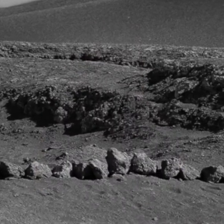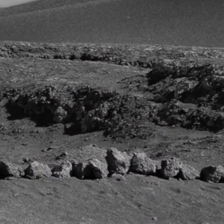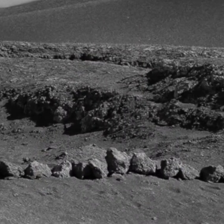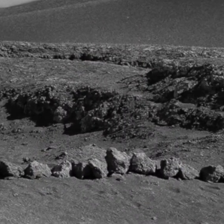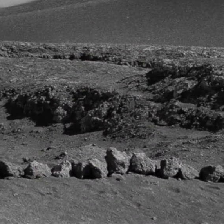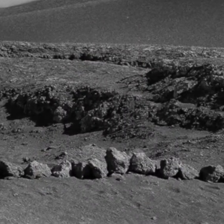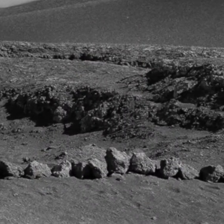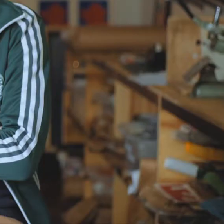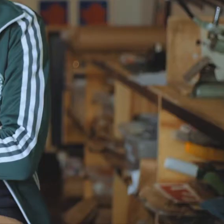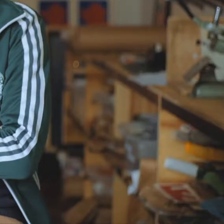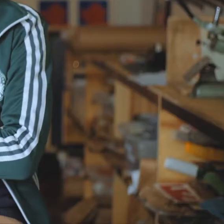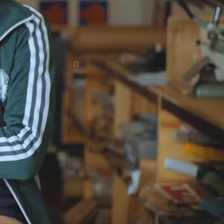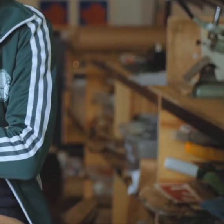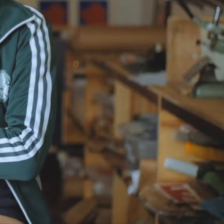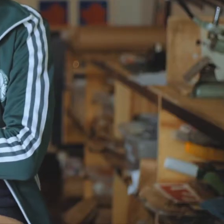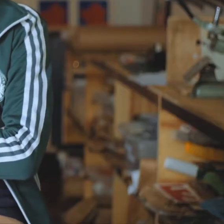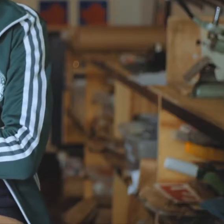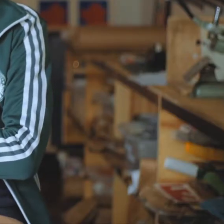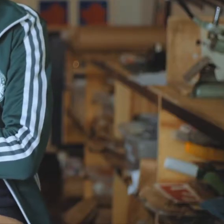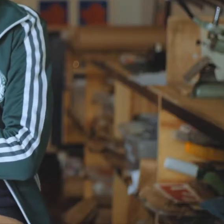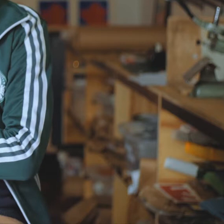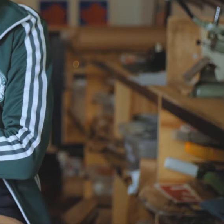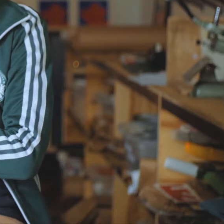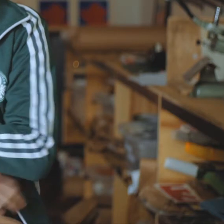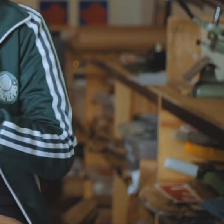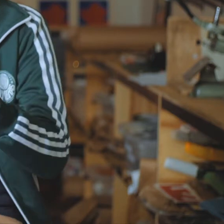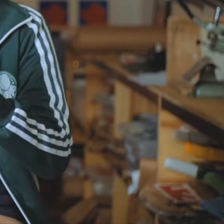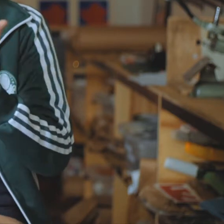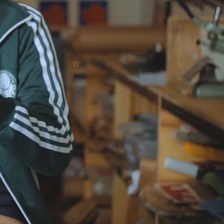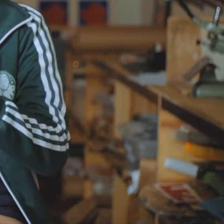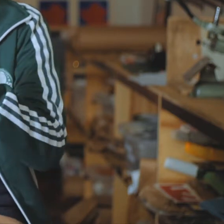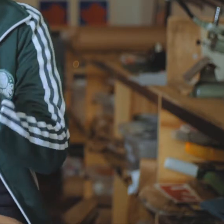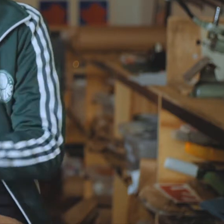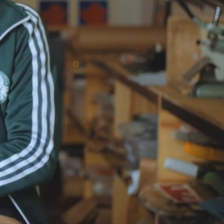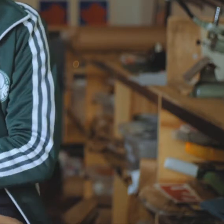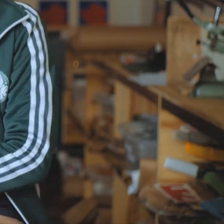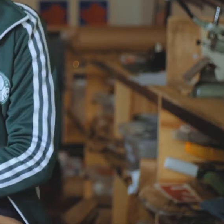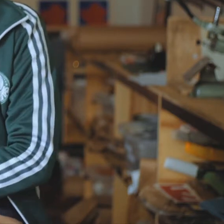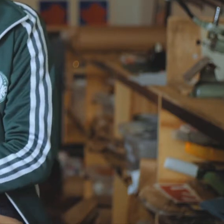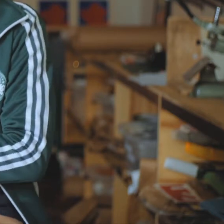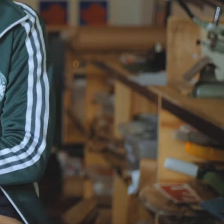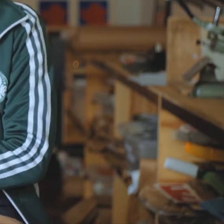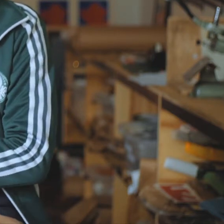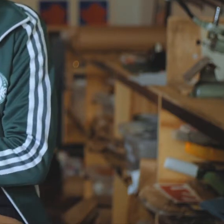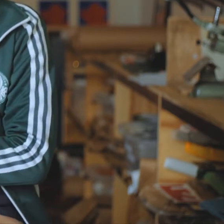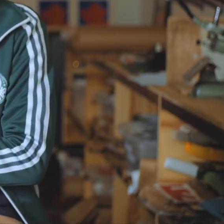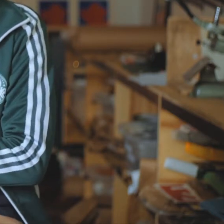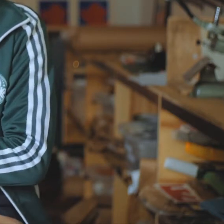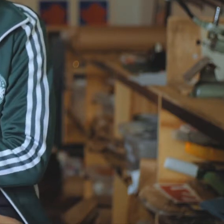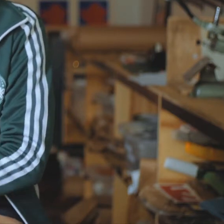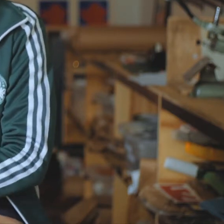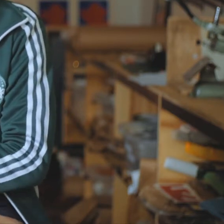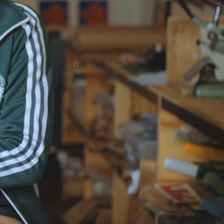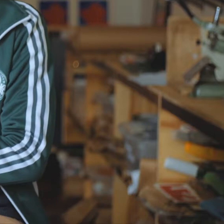que estão sendo digitalizados estão merecendo ser digitalizados, assim, acho que os paperbacks, aquele livro de má qualidade, assim,